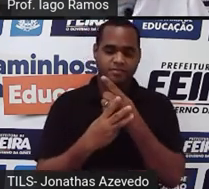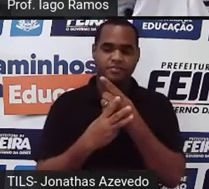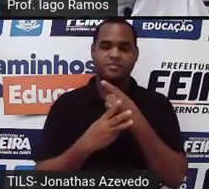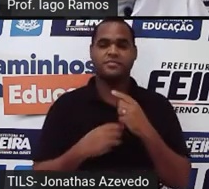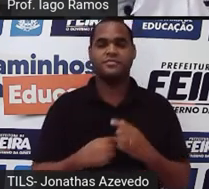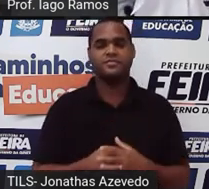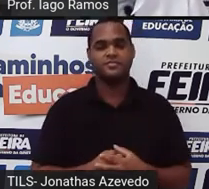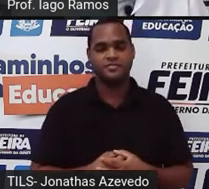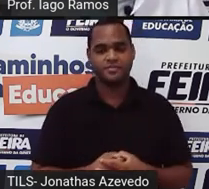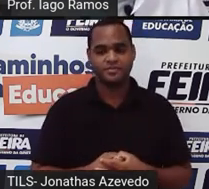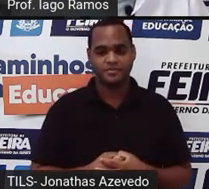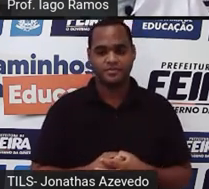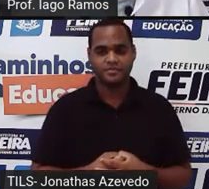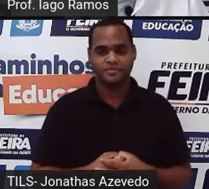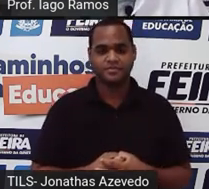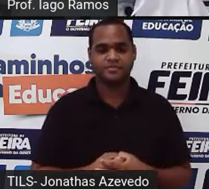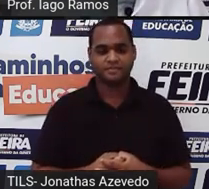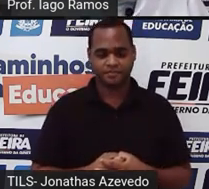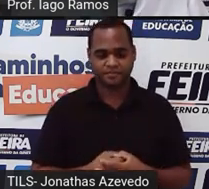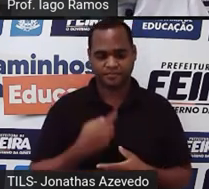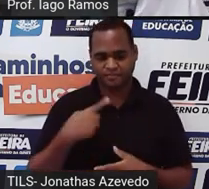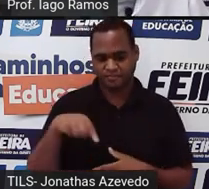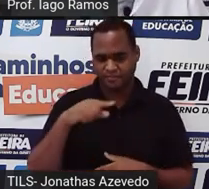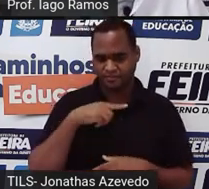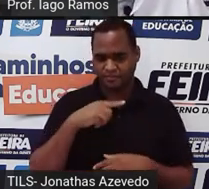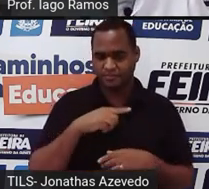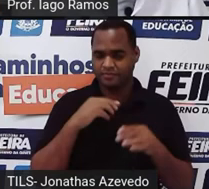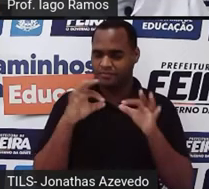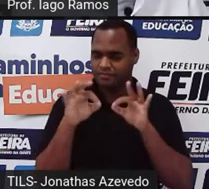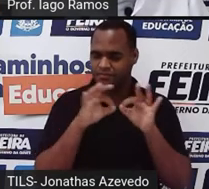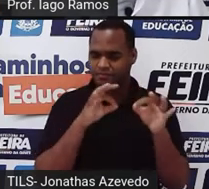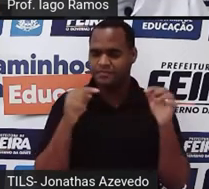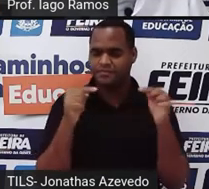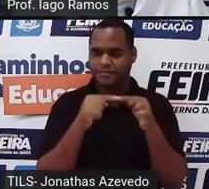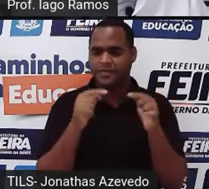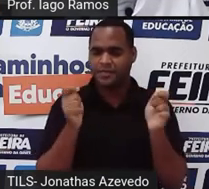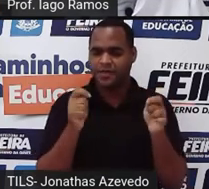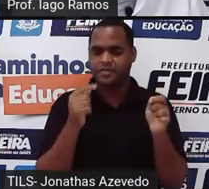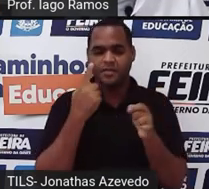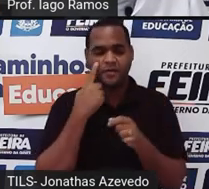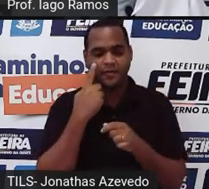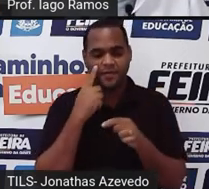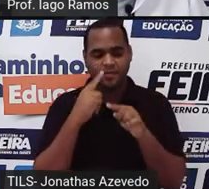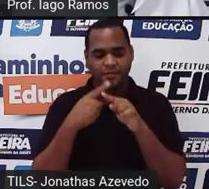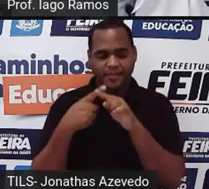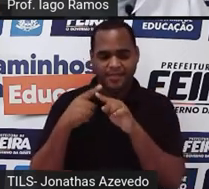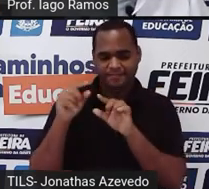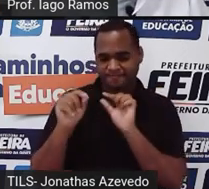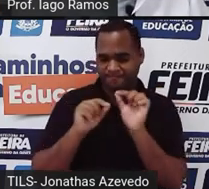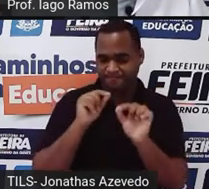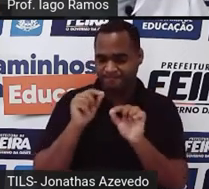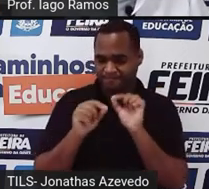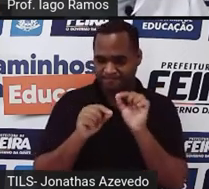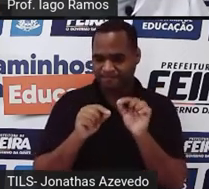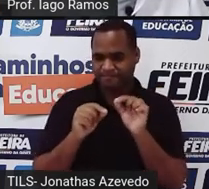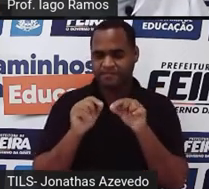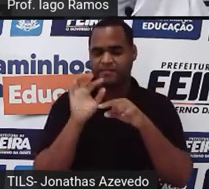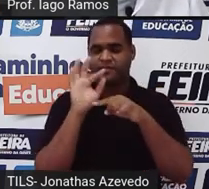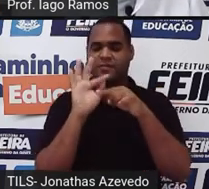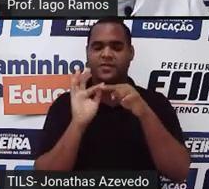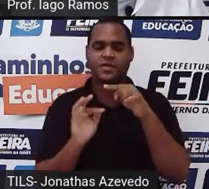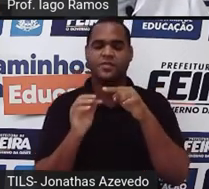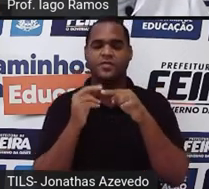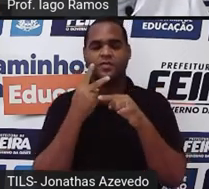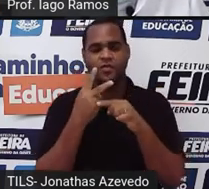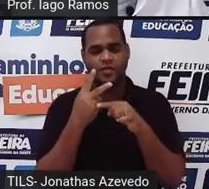tá bom? Eu estou fazendo isso de propósito, e aí a gente vai ver o porquê, ó. Essa fração 2 por 2,